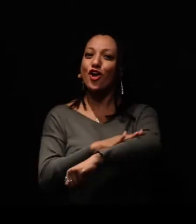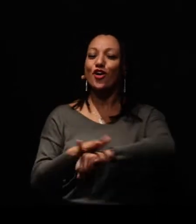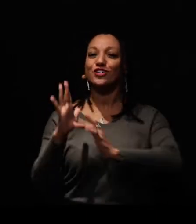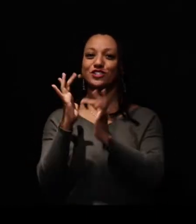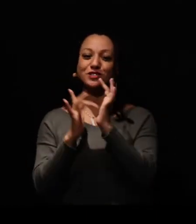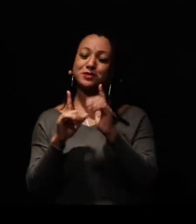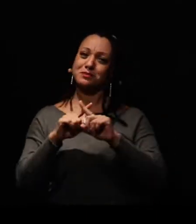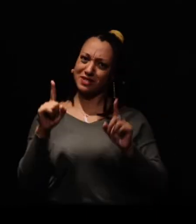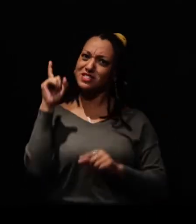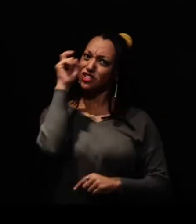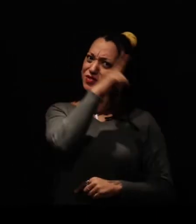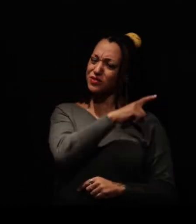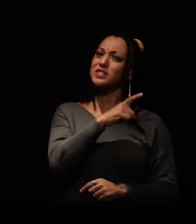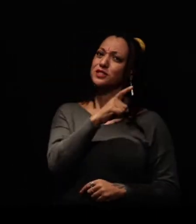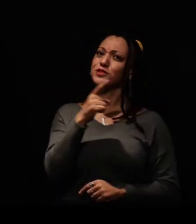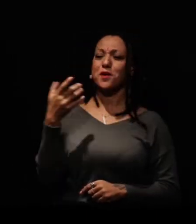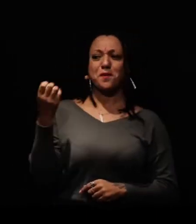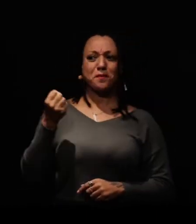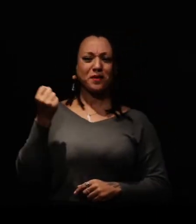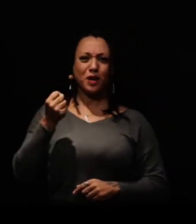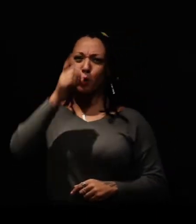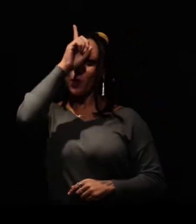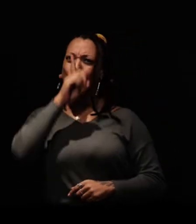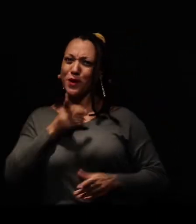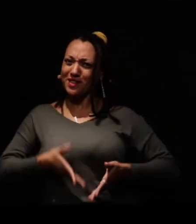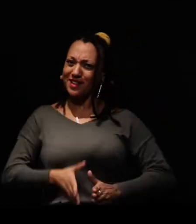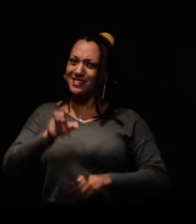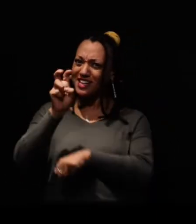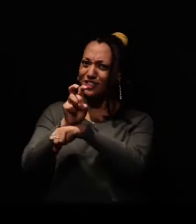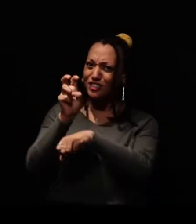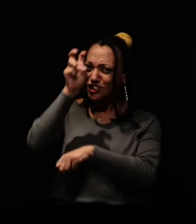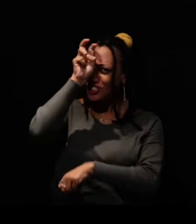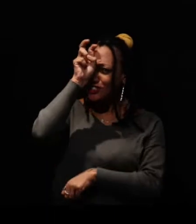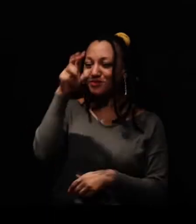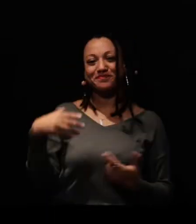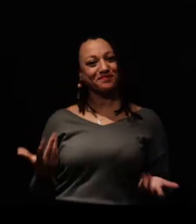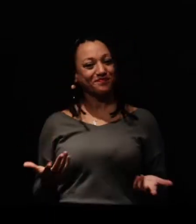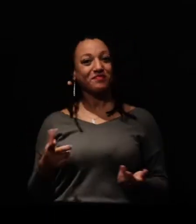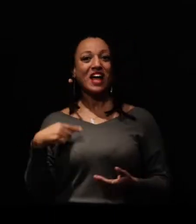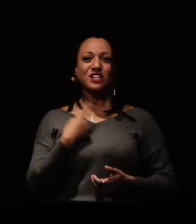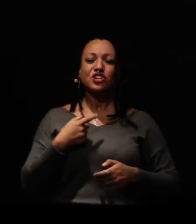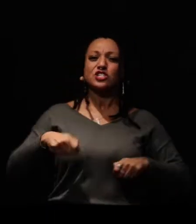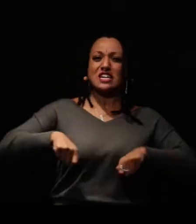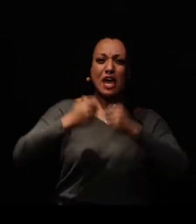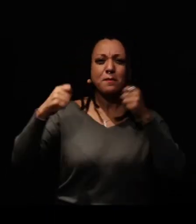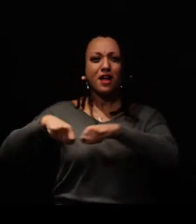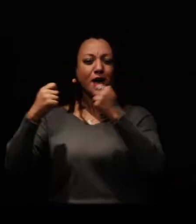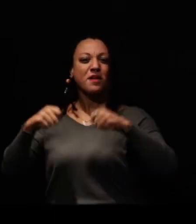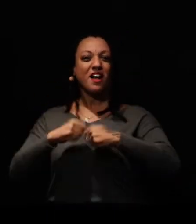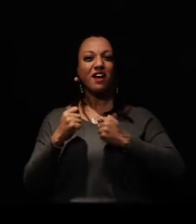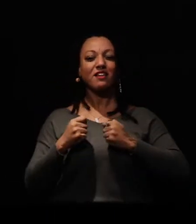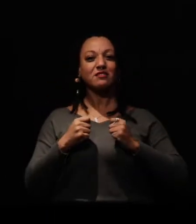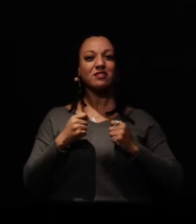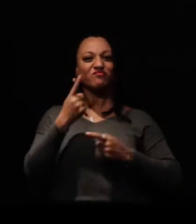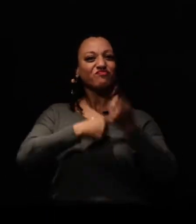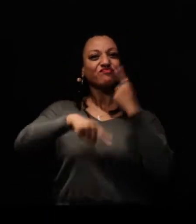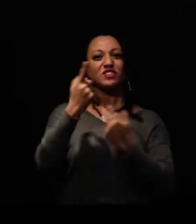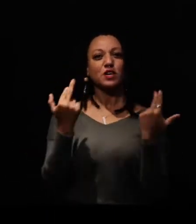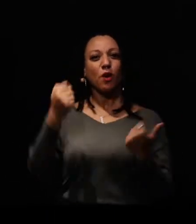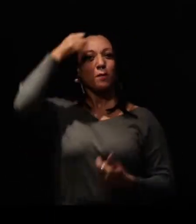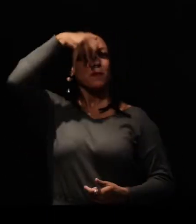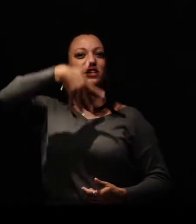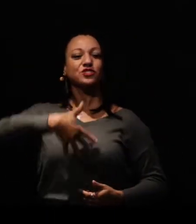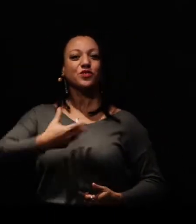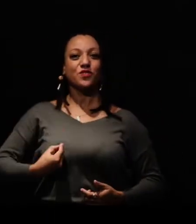É que fica difícil. Branco e loiro nascido no Egito. Que o tempo mude, a gente quebre tabu, arrasando que nem Maju. Que a gente